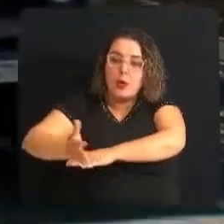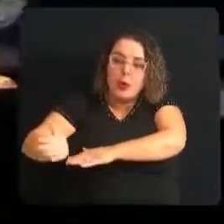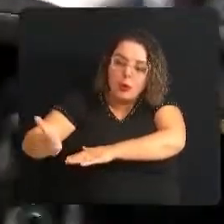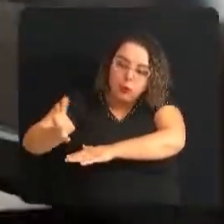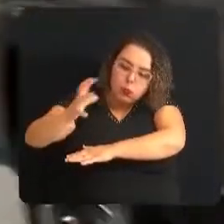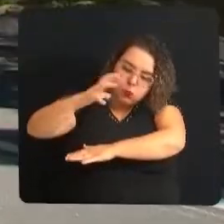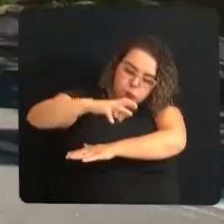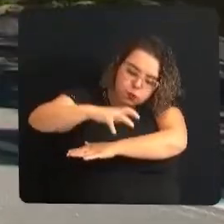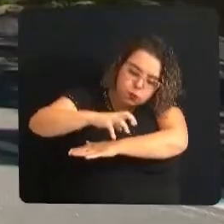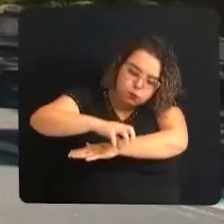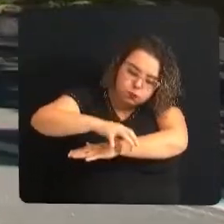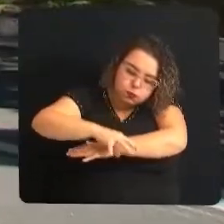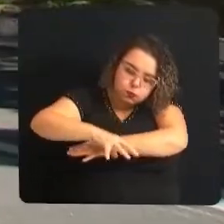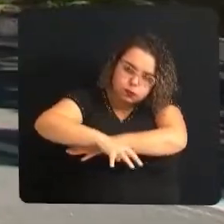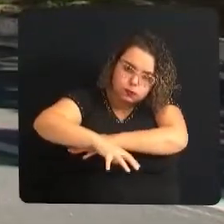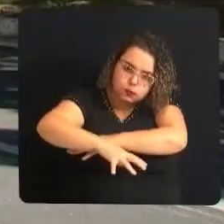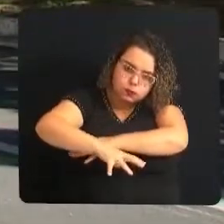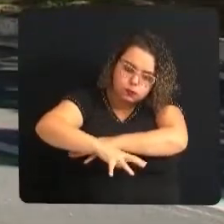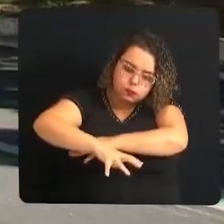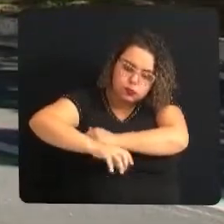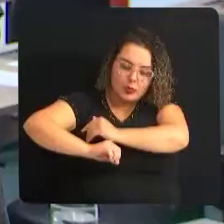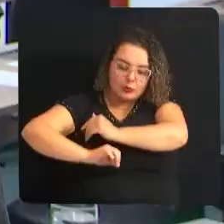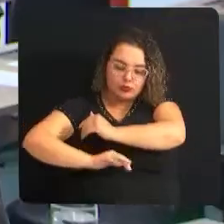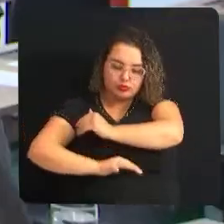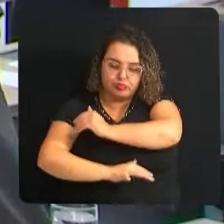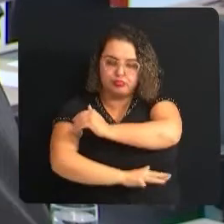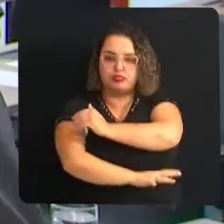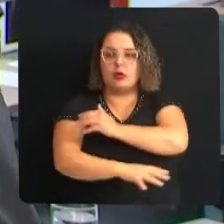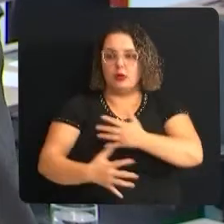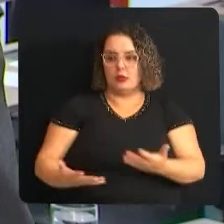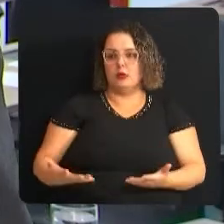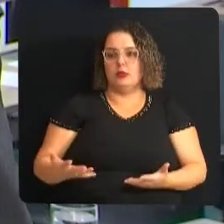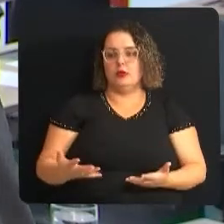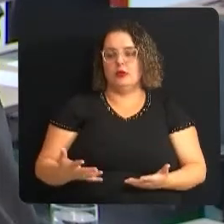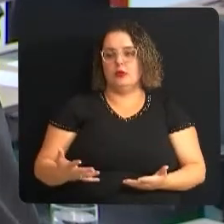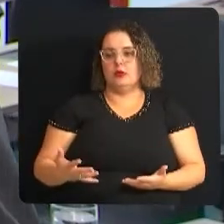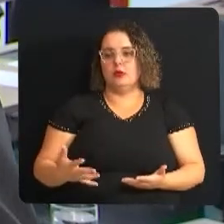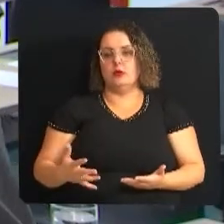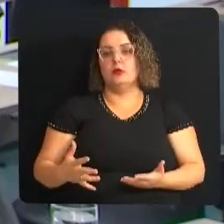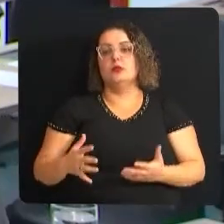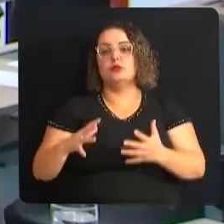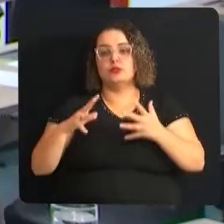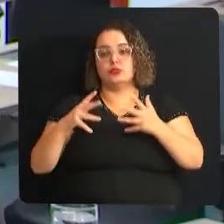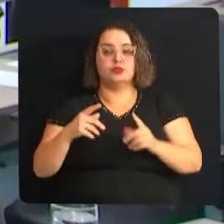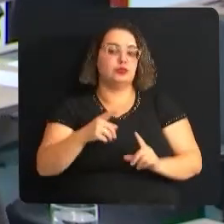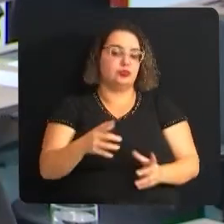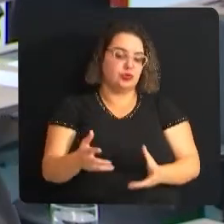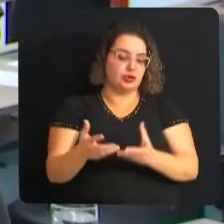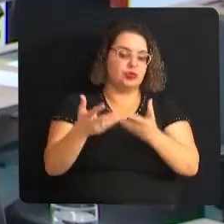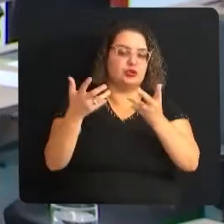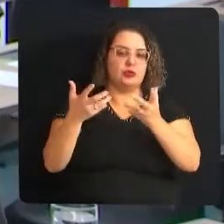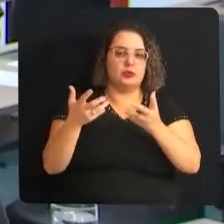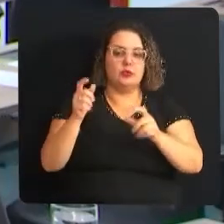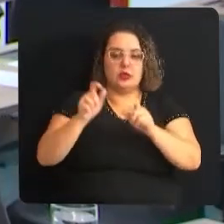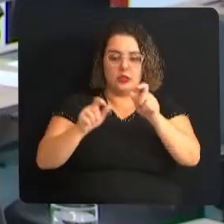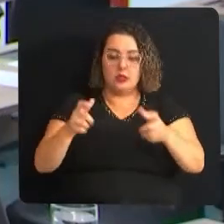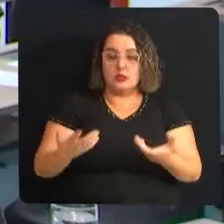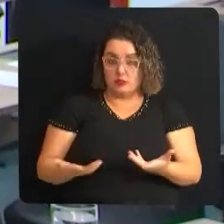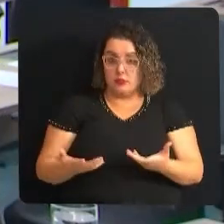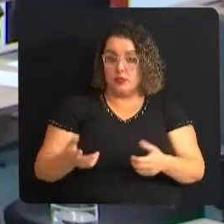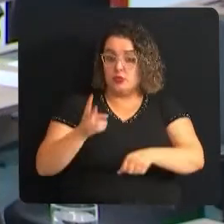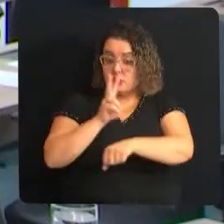da água antes de escoarem rapidamente, do estímulo, né, que as